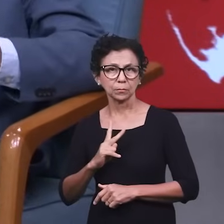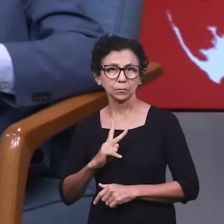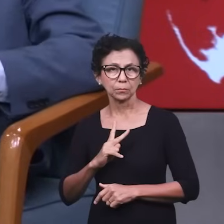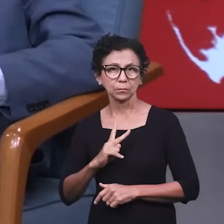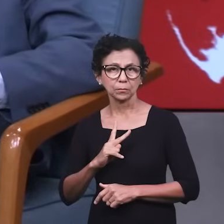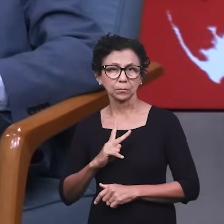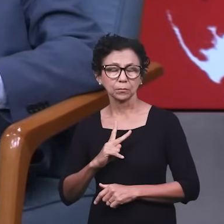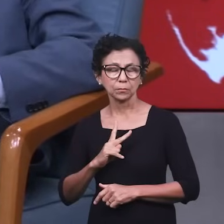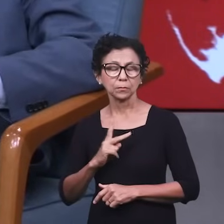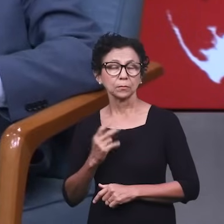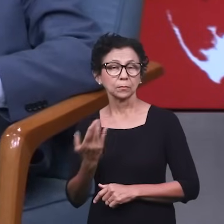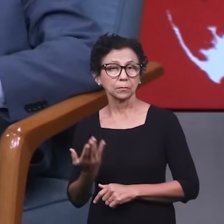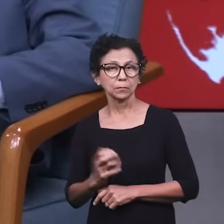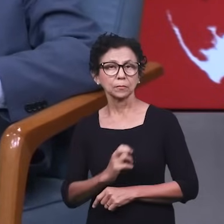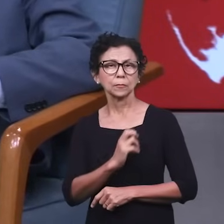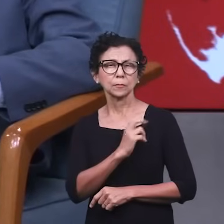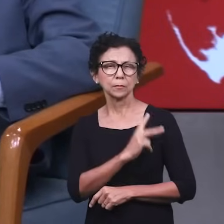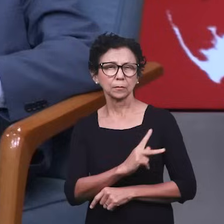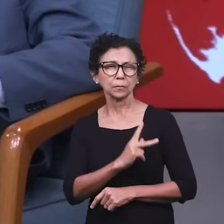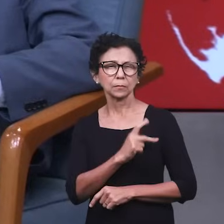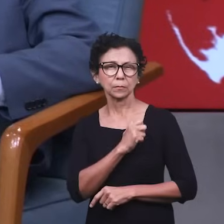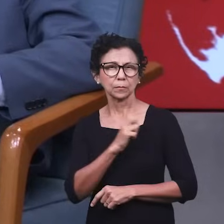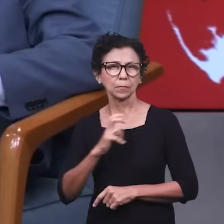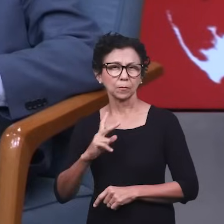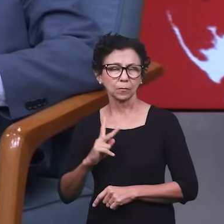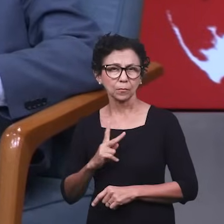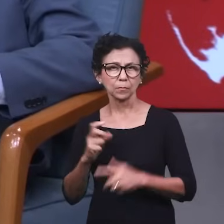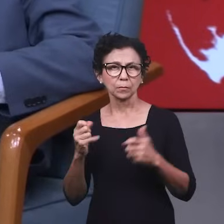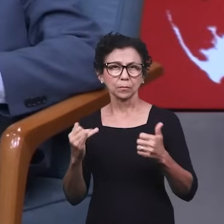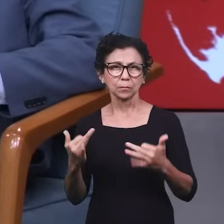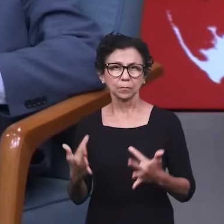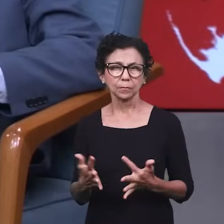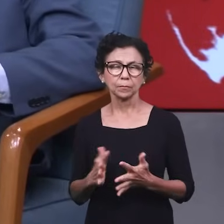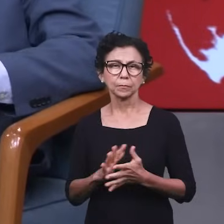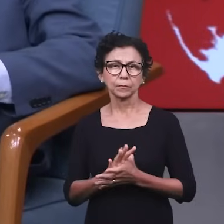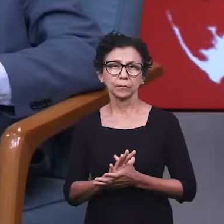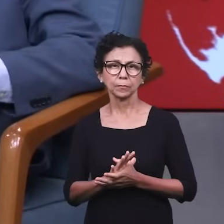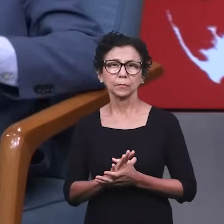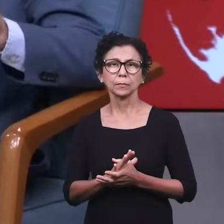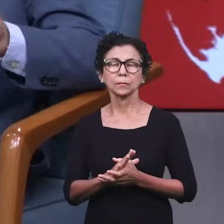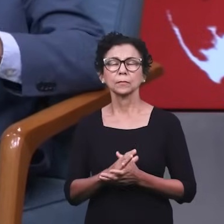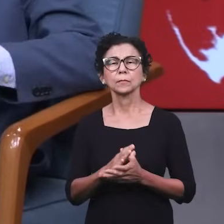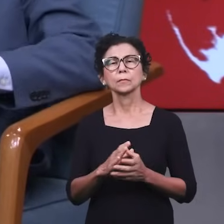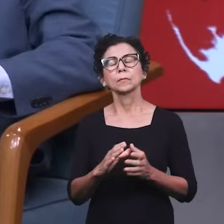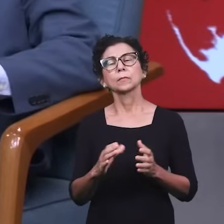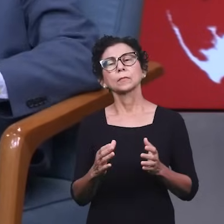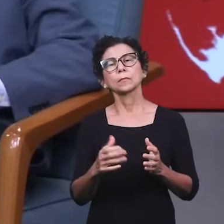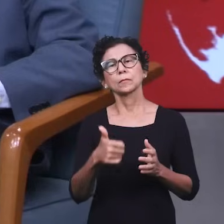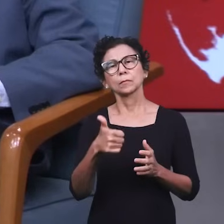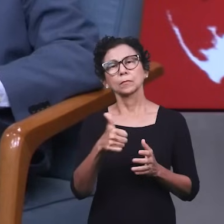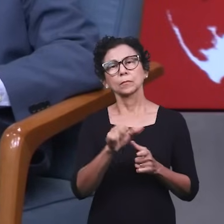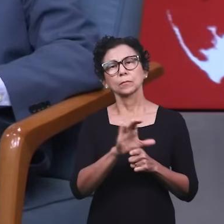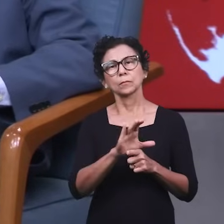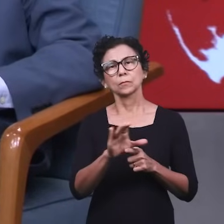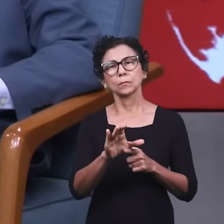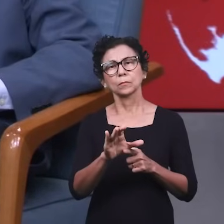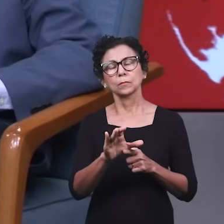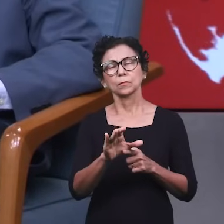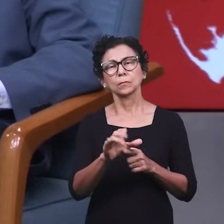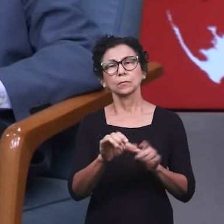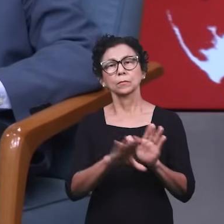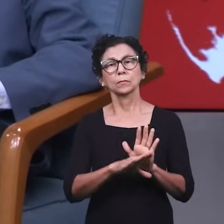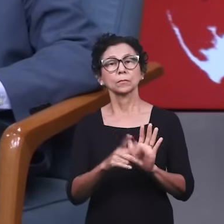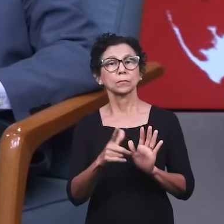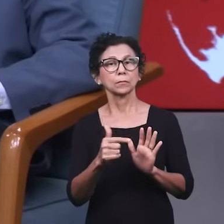Paulo descreve os dons espirituais nas suas cartas doutrinais, especialmente no capítulo